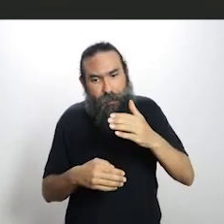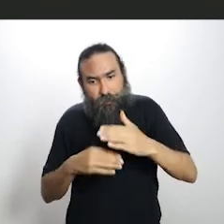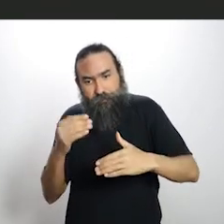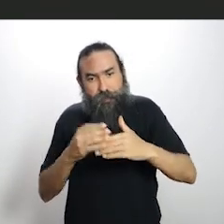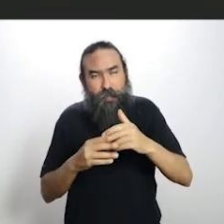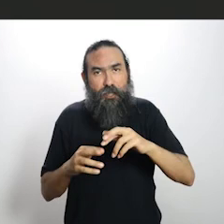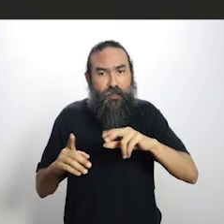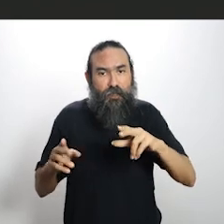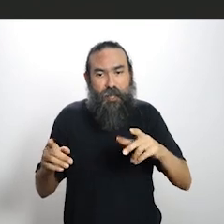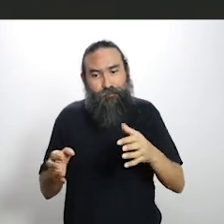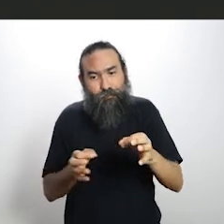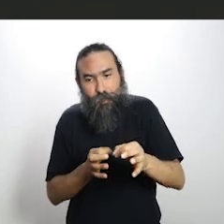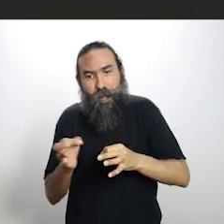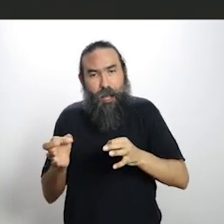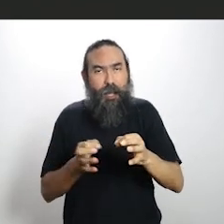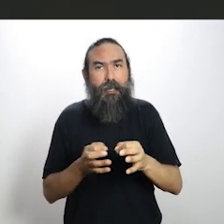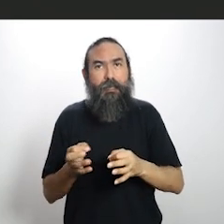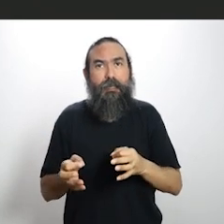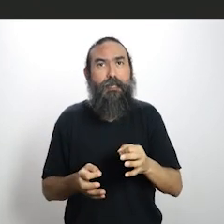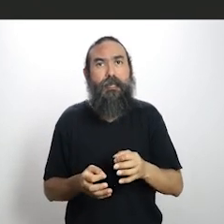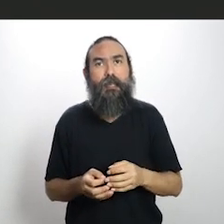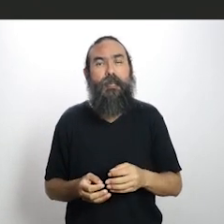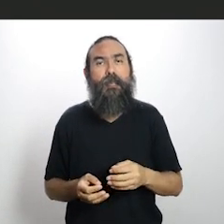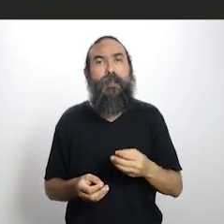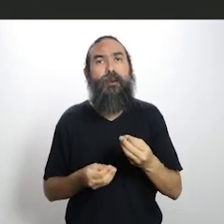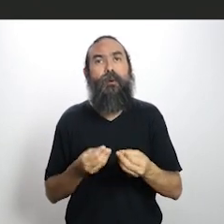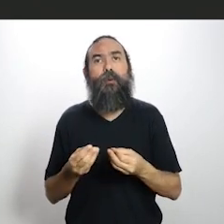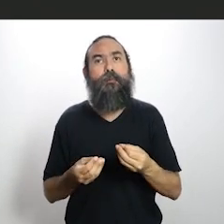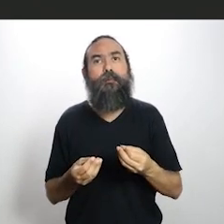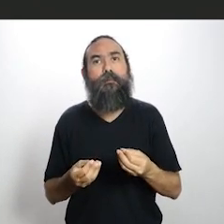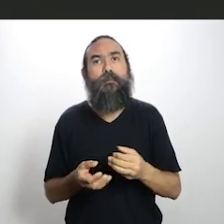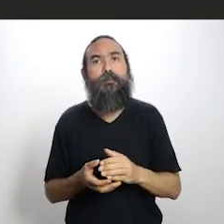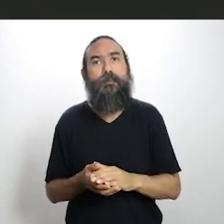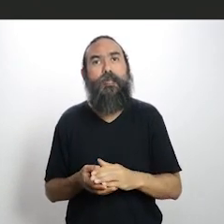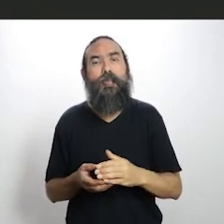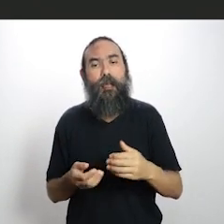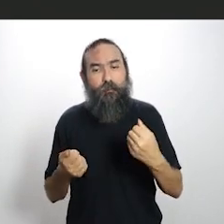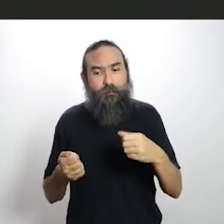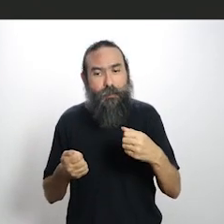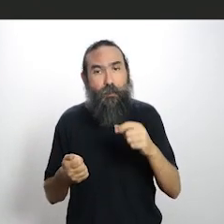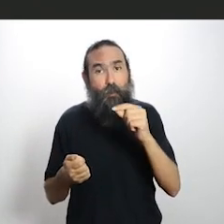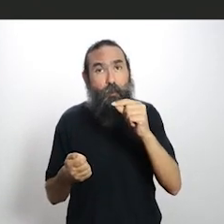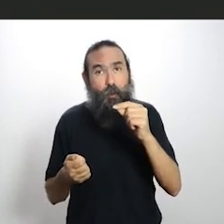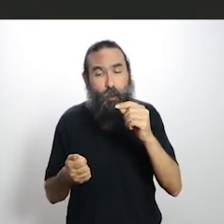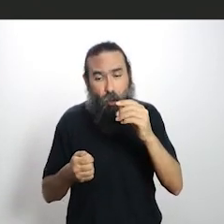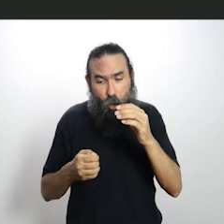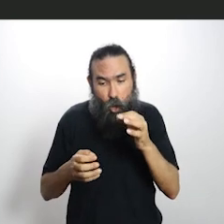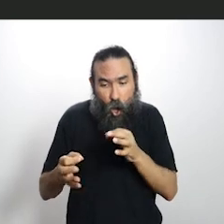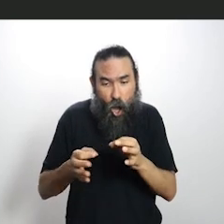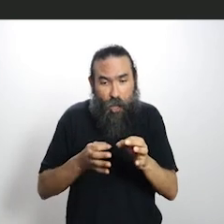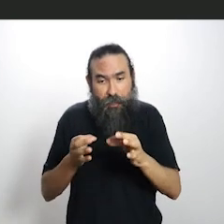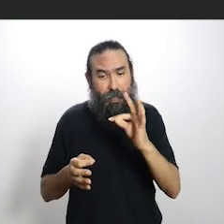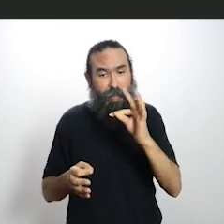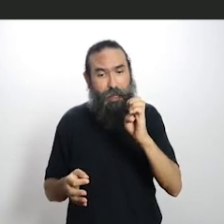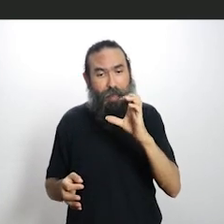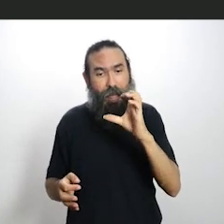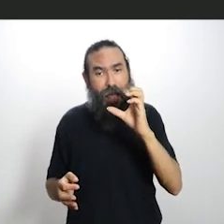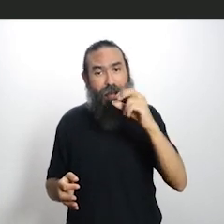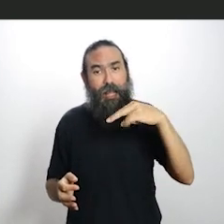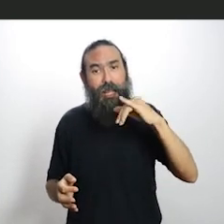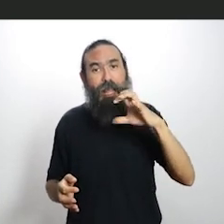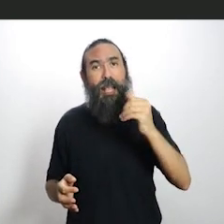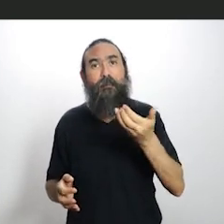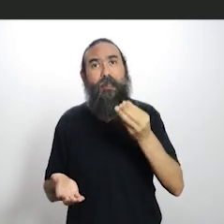cantava com o microfone não estou negando aqui que a gente não tem que cantar com o microfone sabe a gente não tem que ter